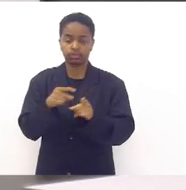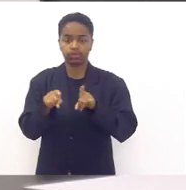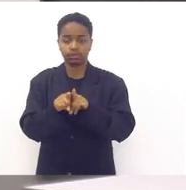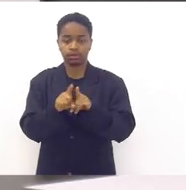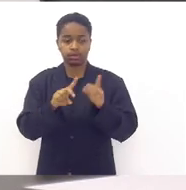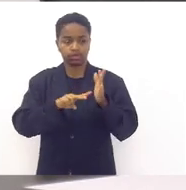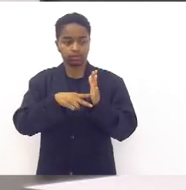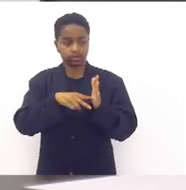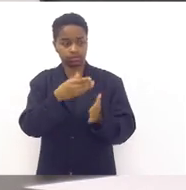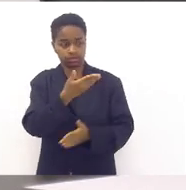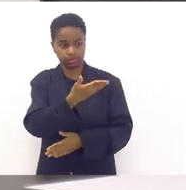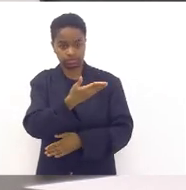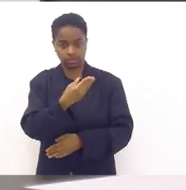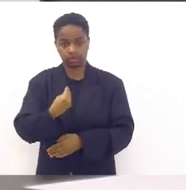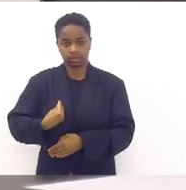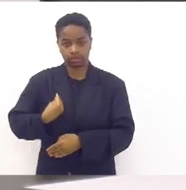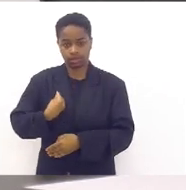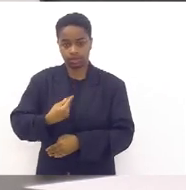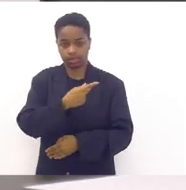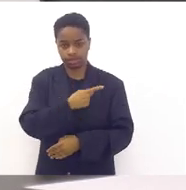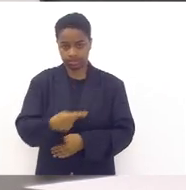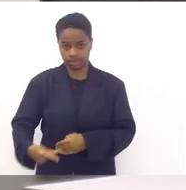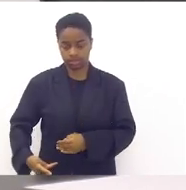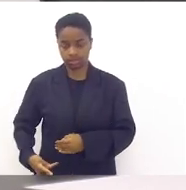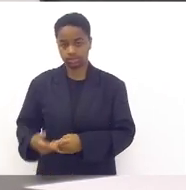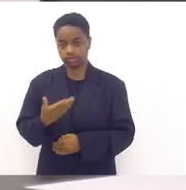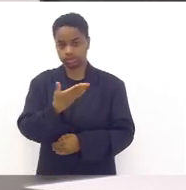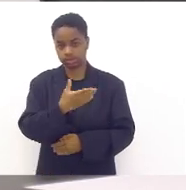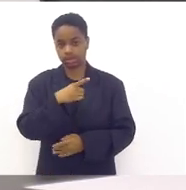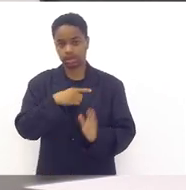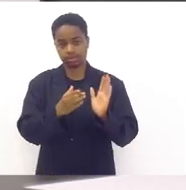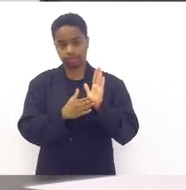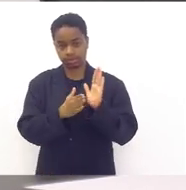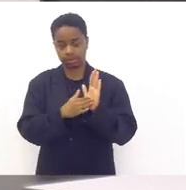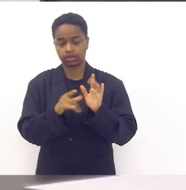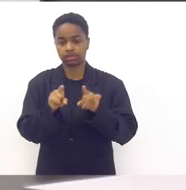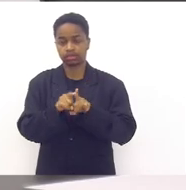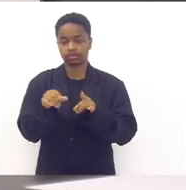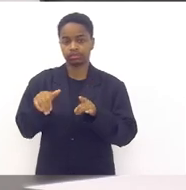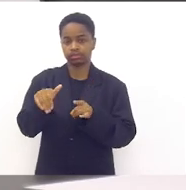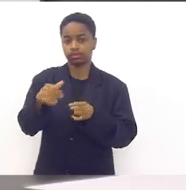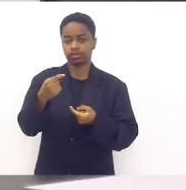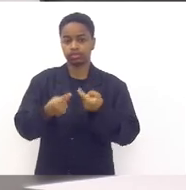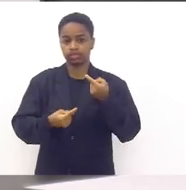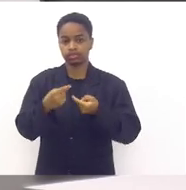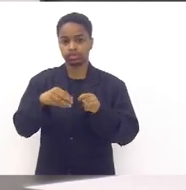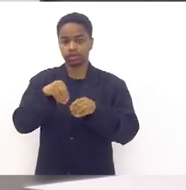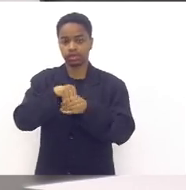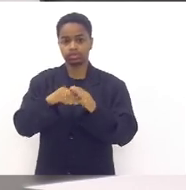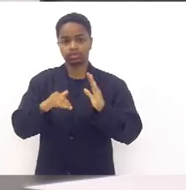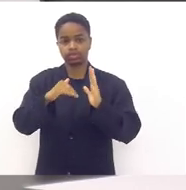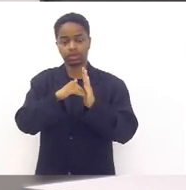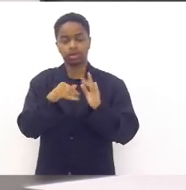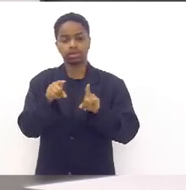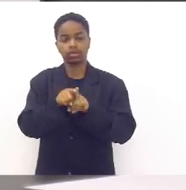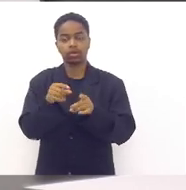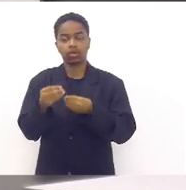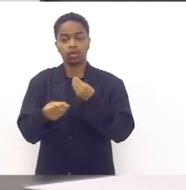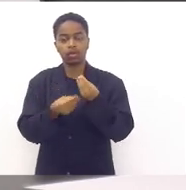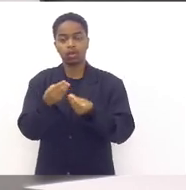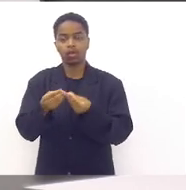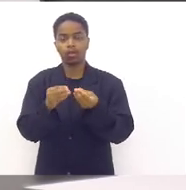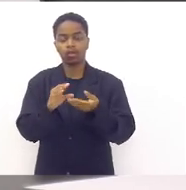aqui a presidência do Alexandre, que tem uma proposta que vai ser discutida lá no Senado, né, da forma como que esse